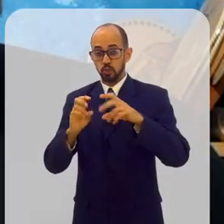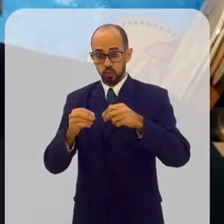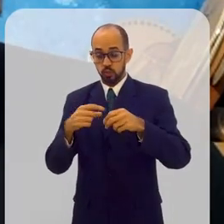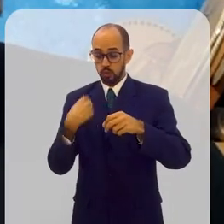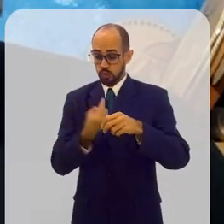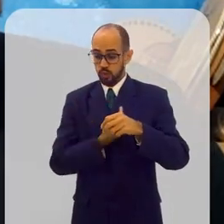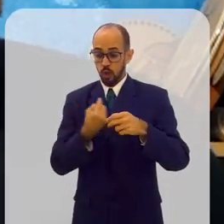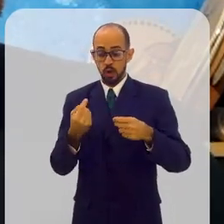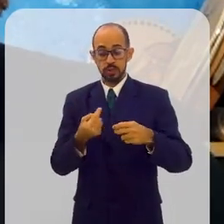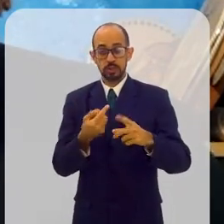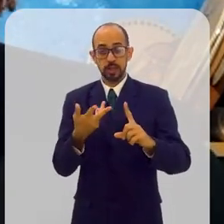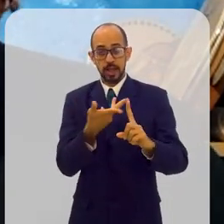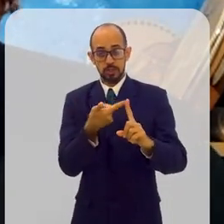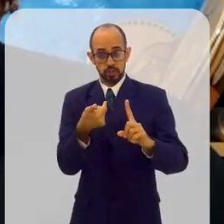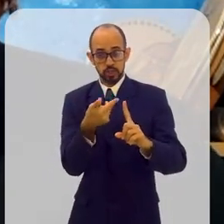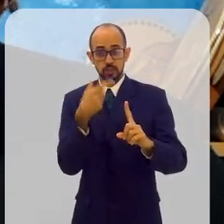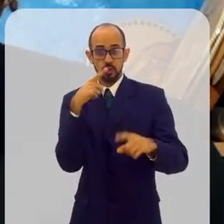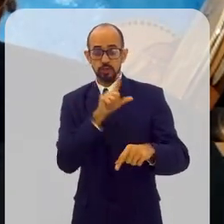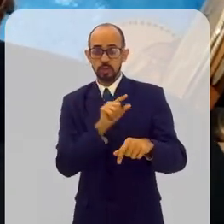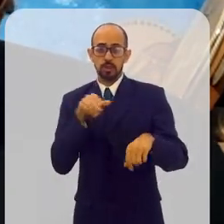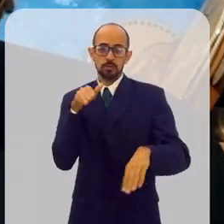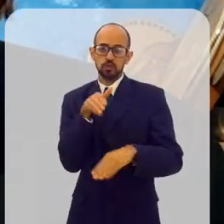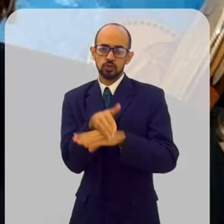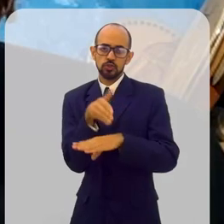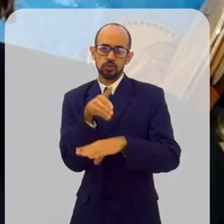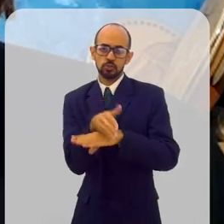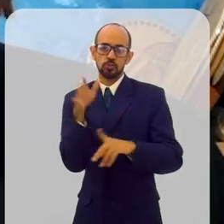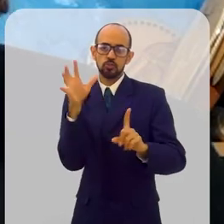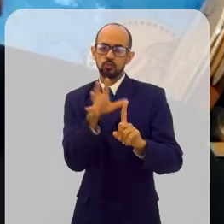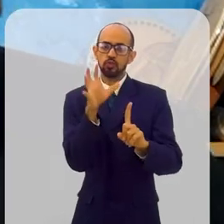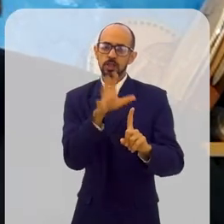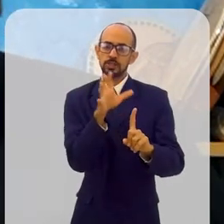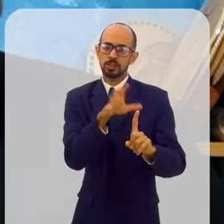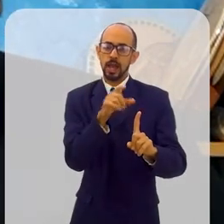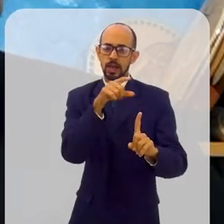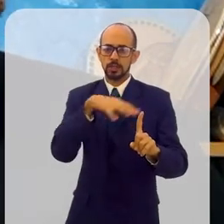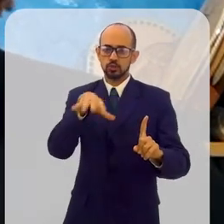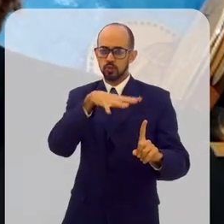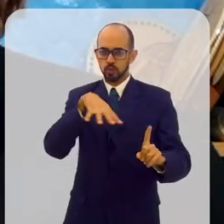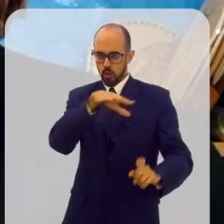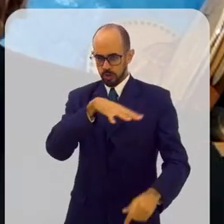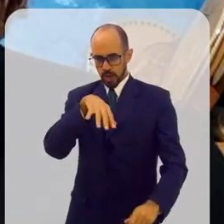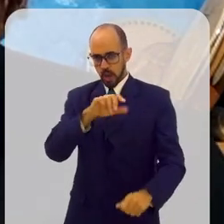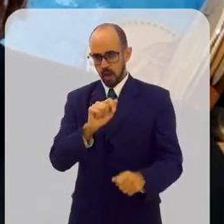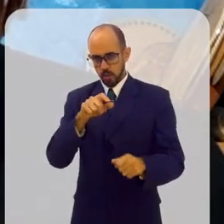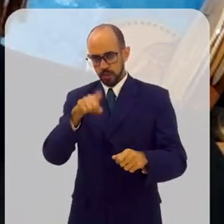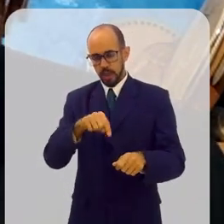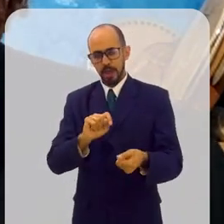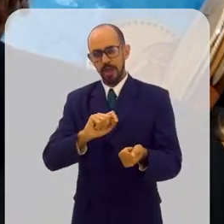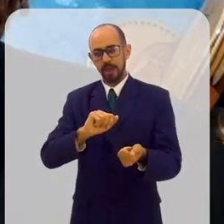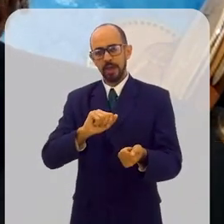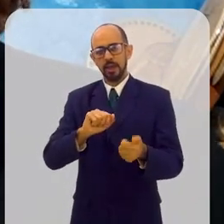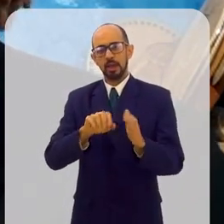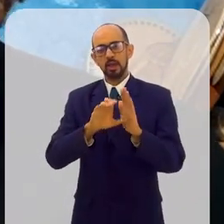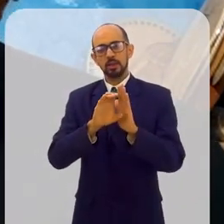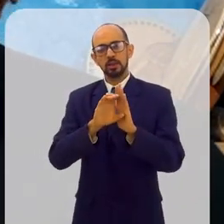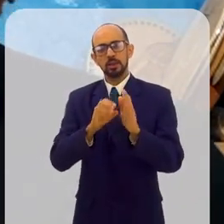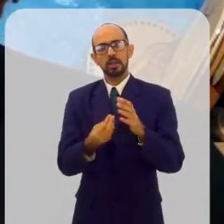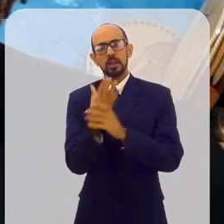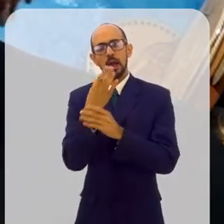né, enquanto artistas, estamos conseguindo intervir nesse lugar